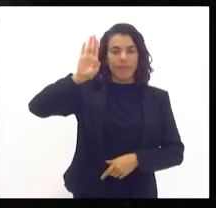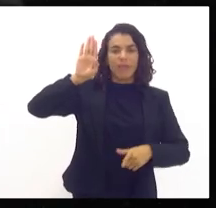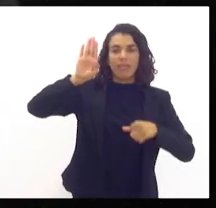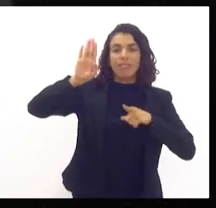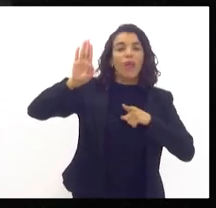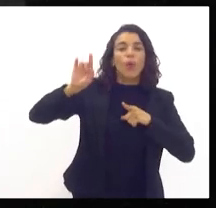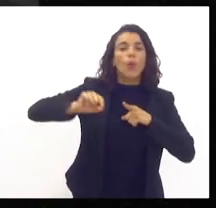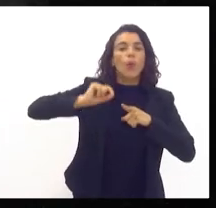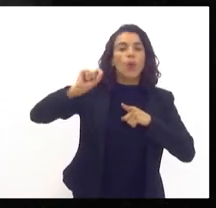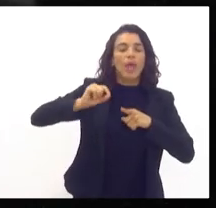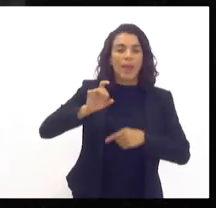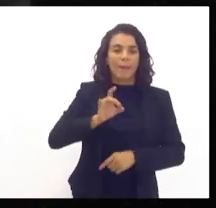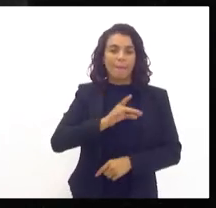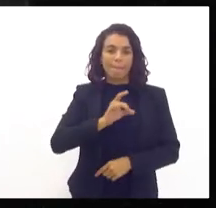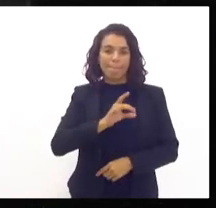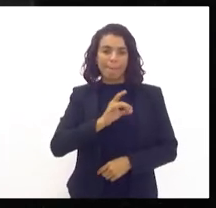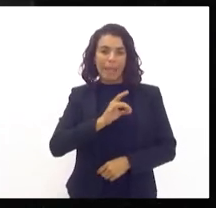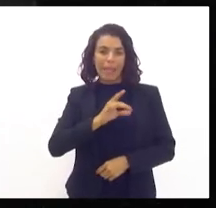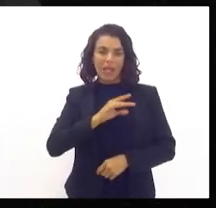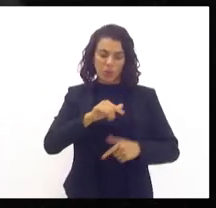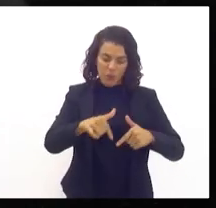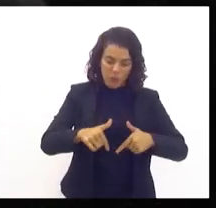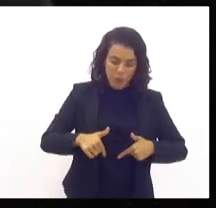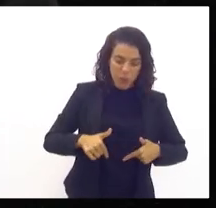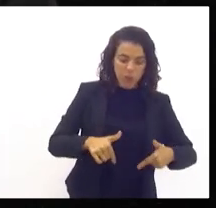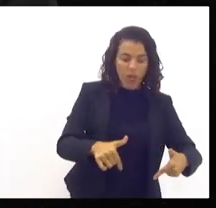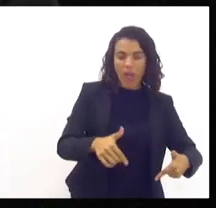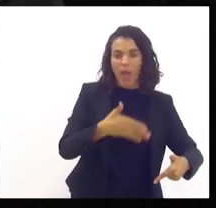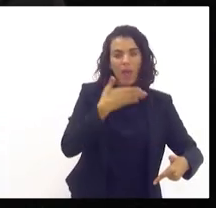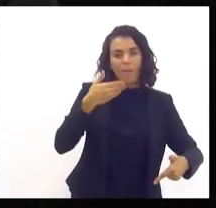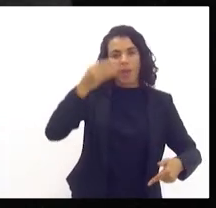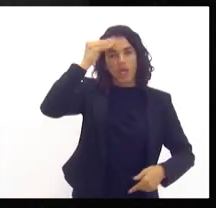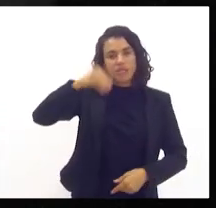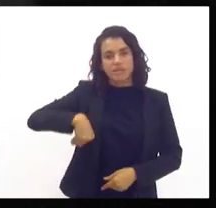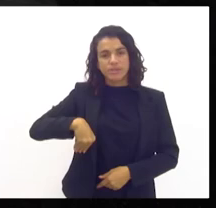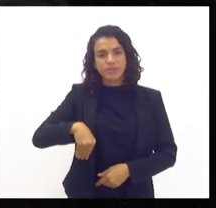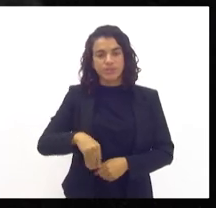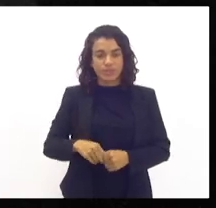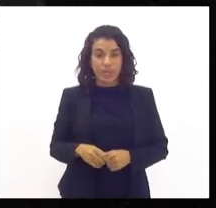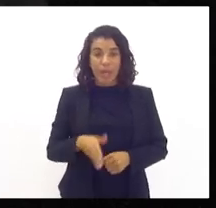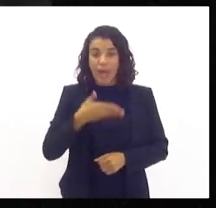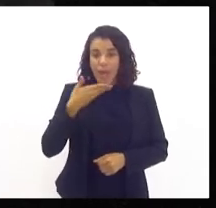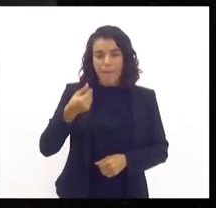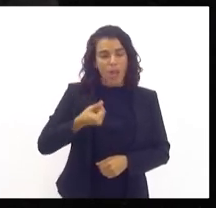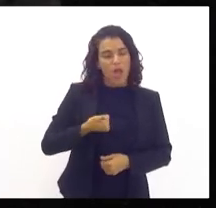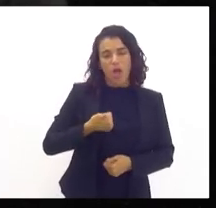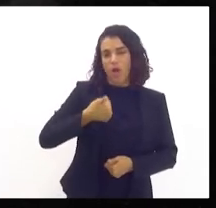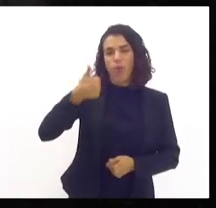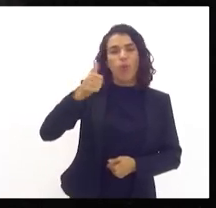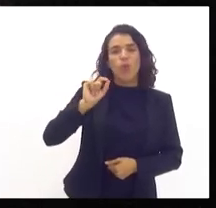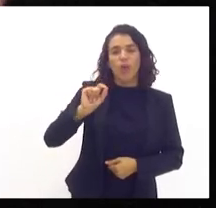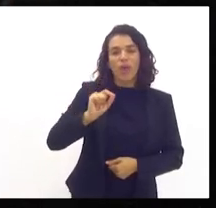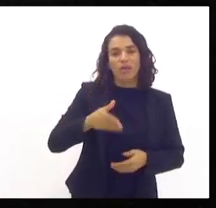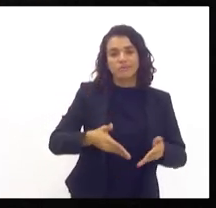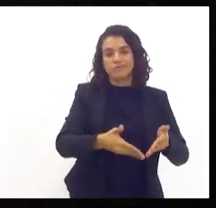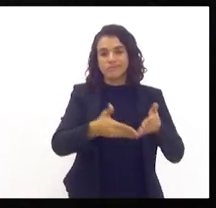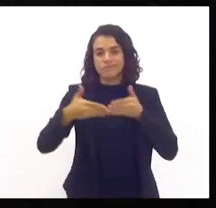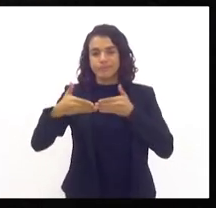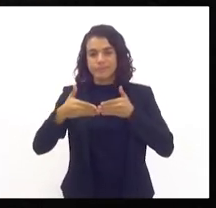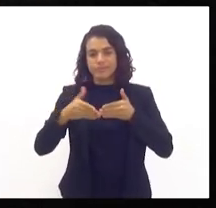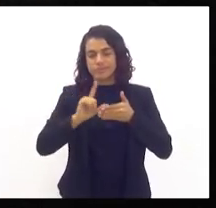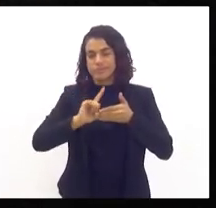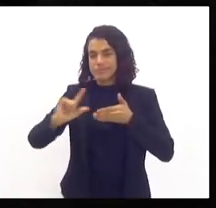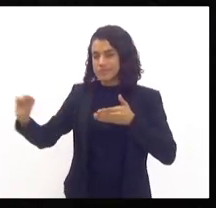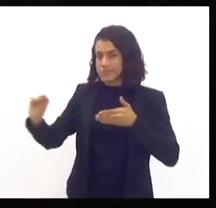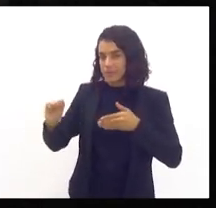medo de se molhar, tem medo da chuva, é melhor não ser deputado, é melhor não estar aqui, porque não